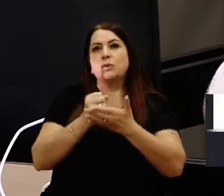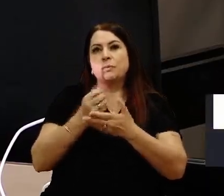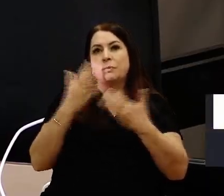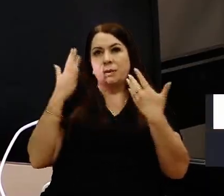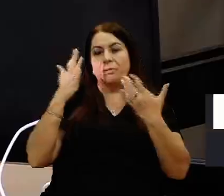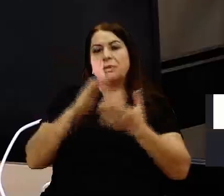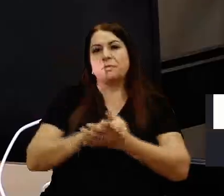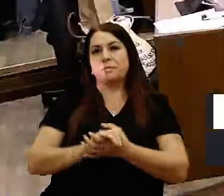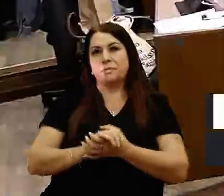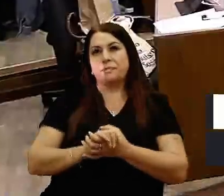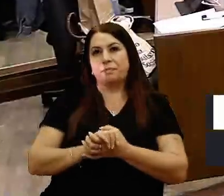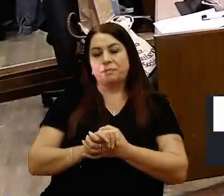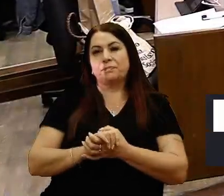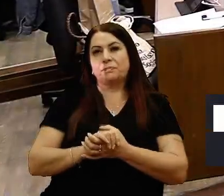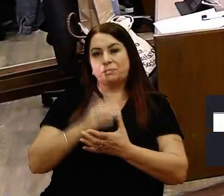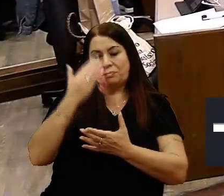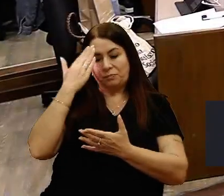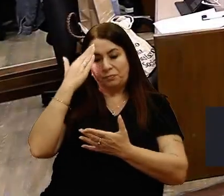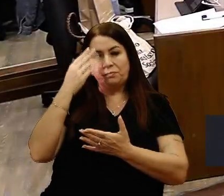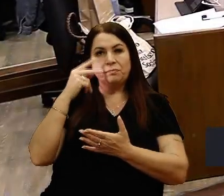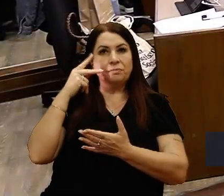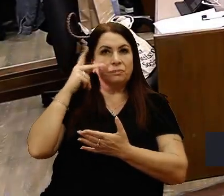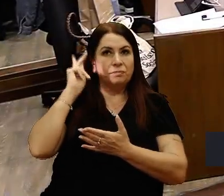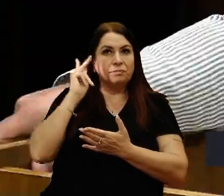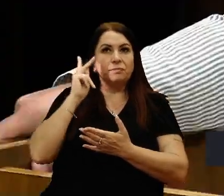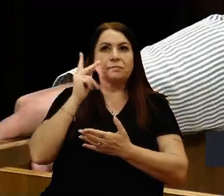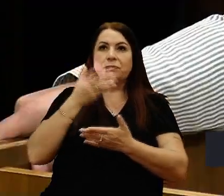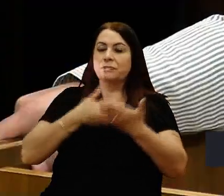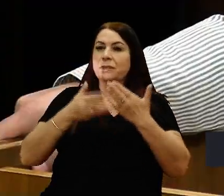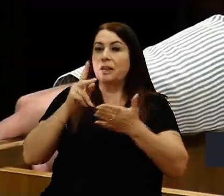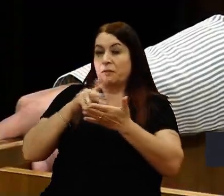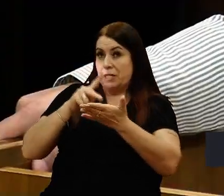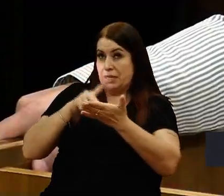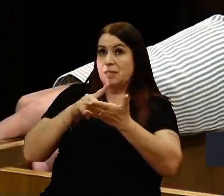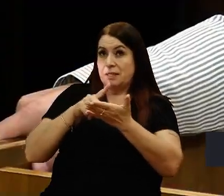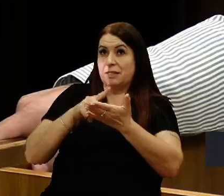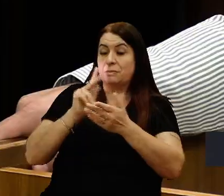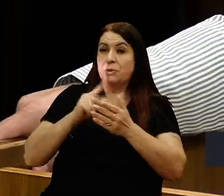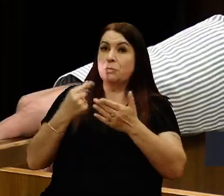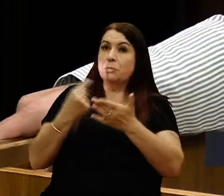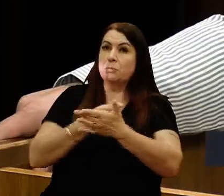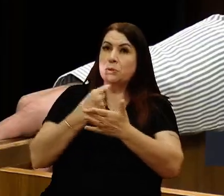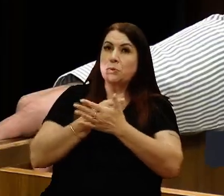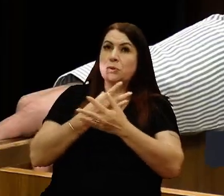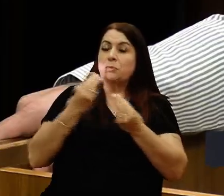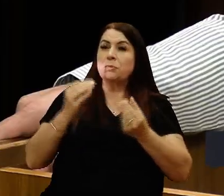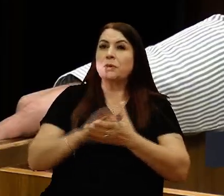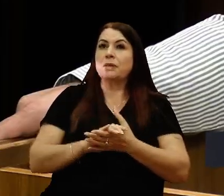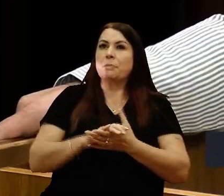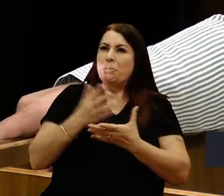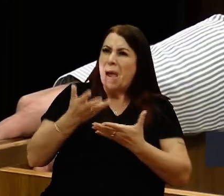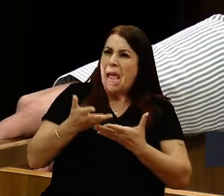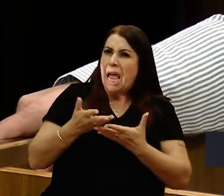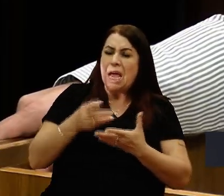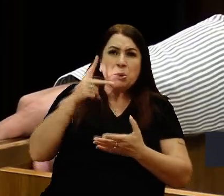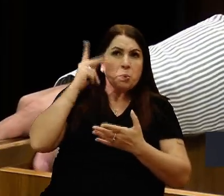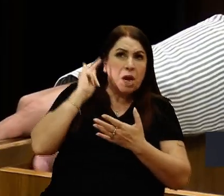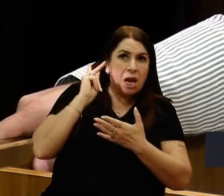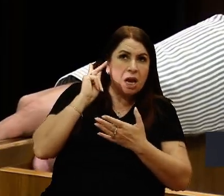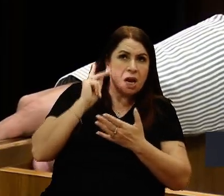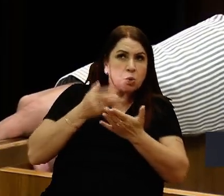mesmo. Obrigado, vereador Iago. A recíproca é verdadeira, e as pessoas me perguntam, muitas, mas e o Iago